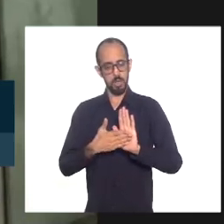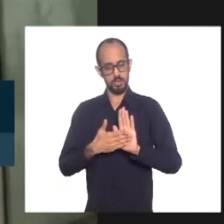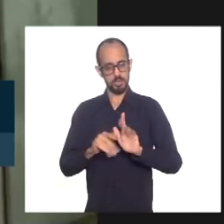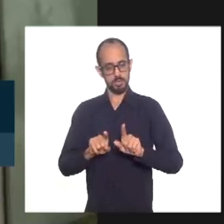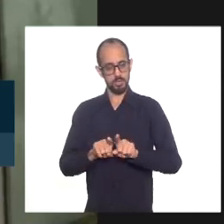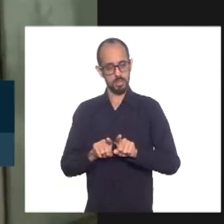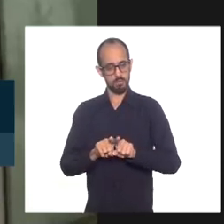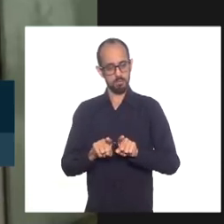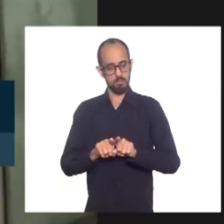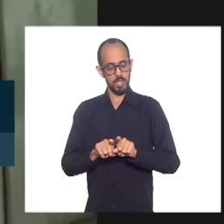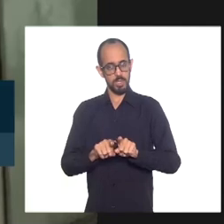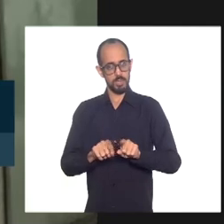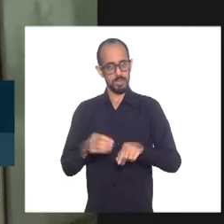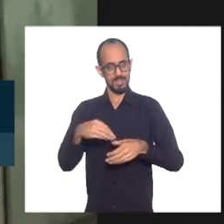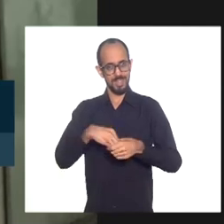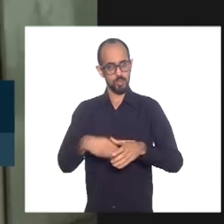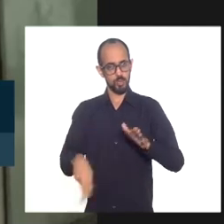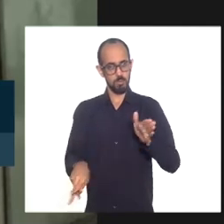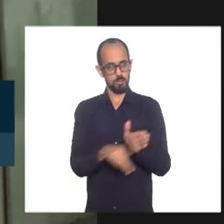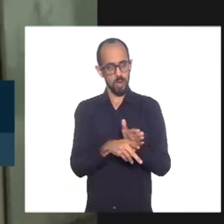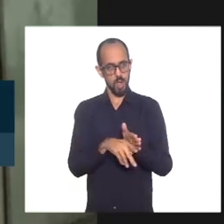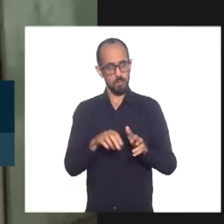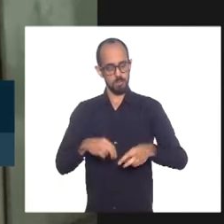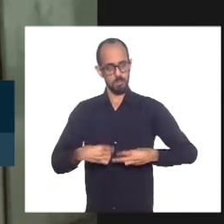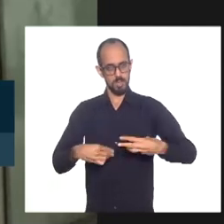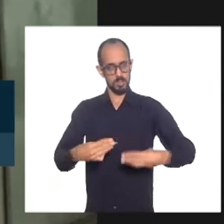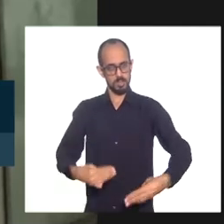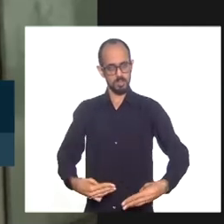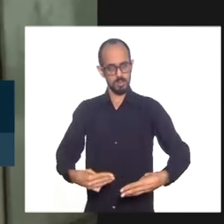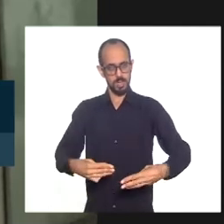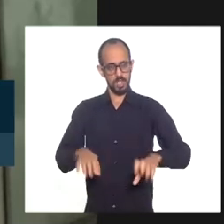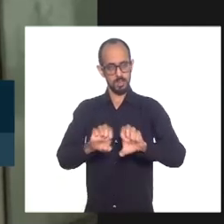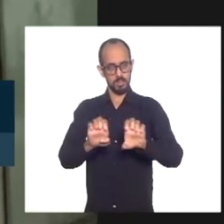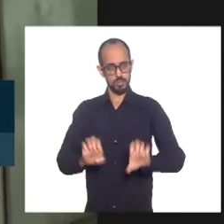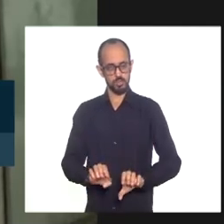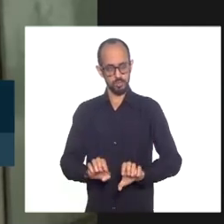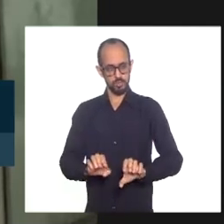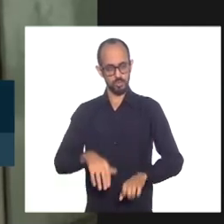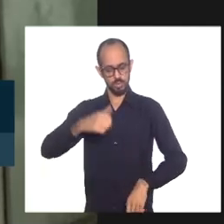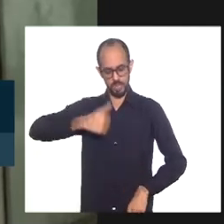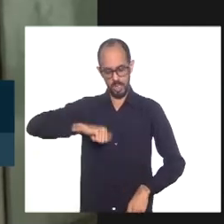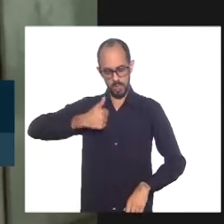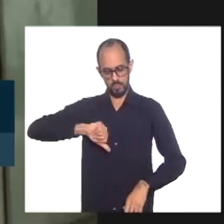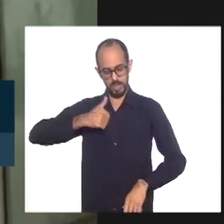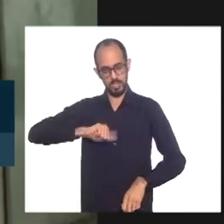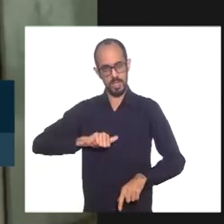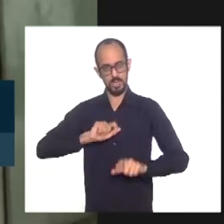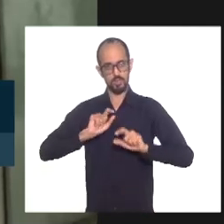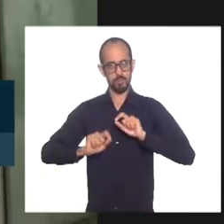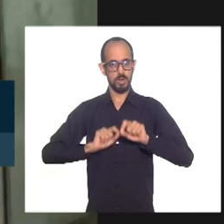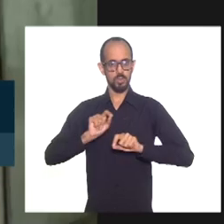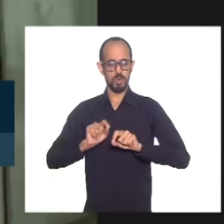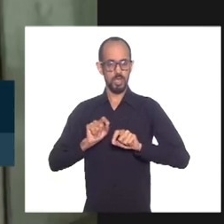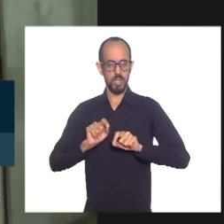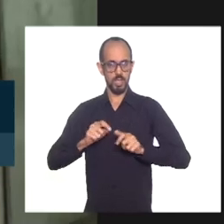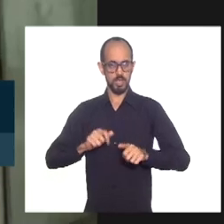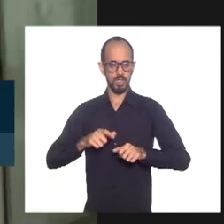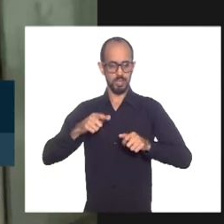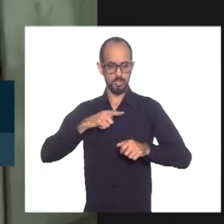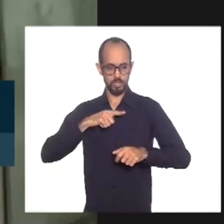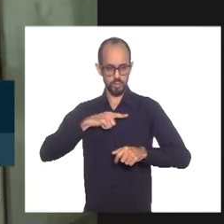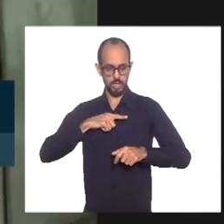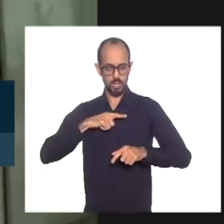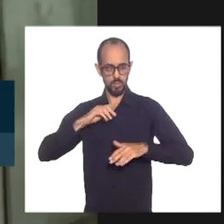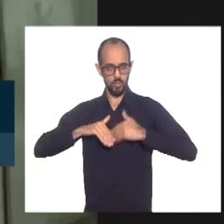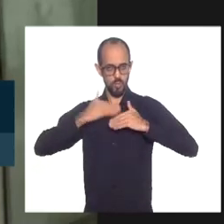do próprio Ministério da Infraestrutura sendo reavaliadas para que haja um pouco mais de